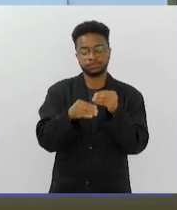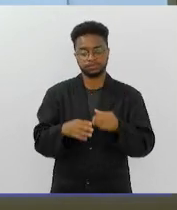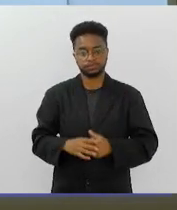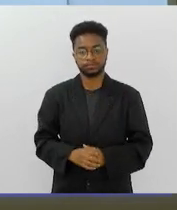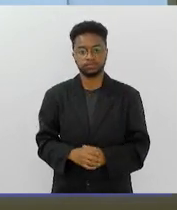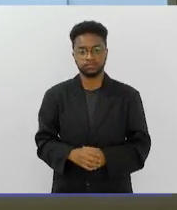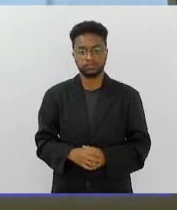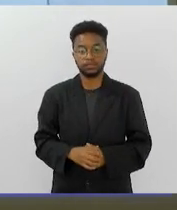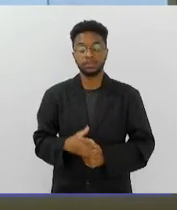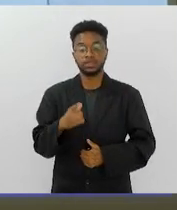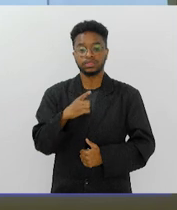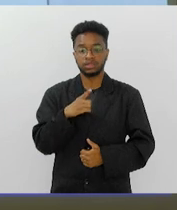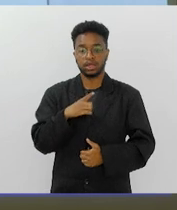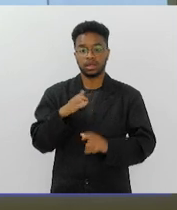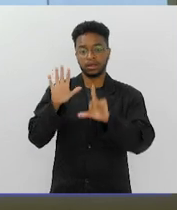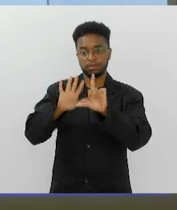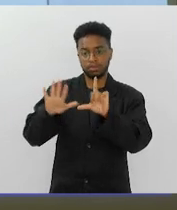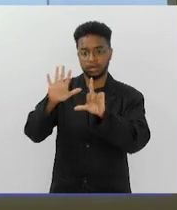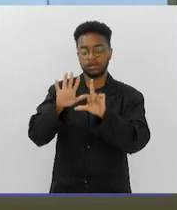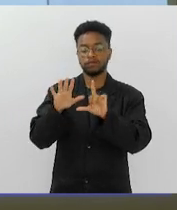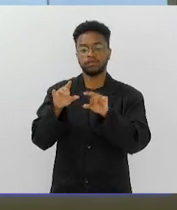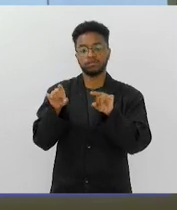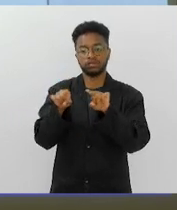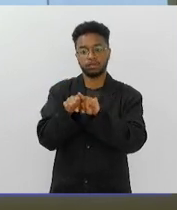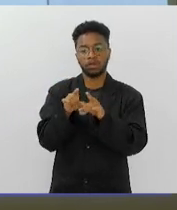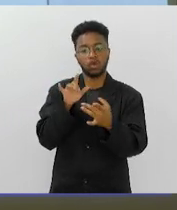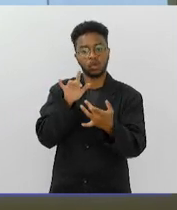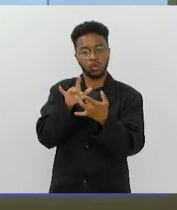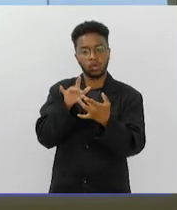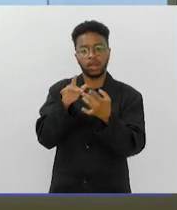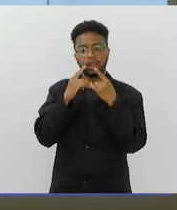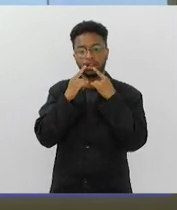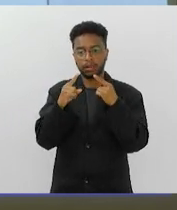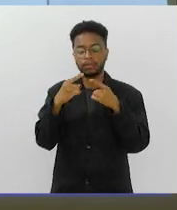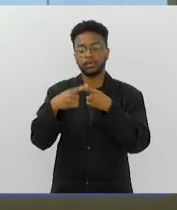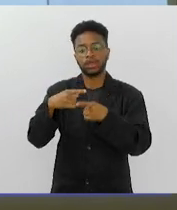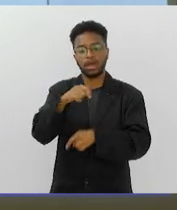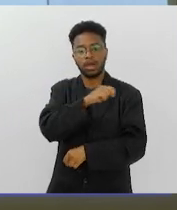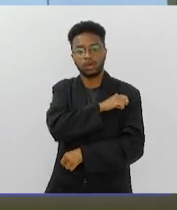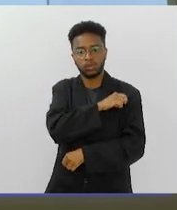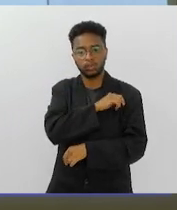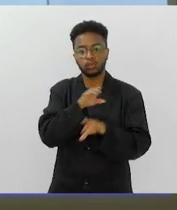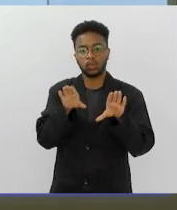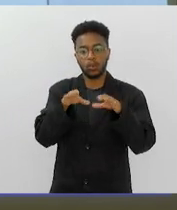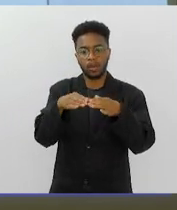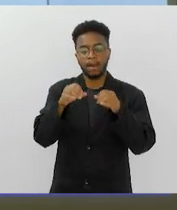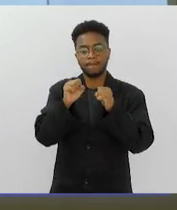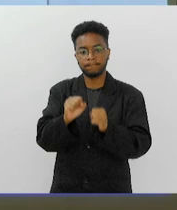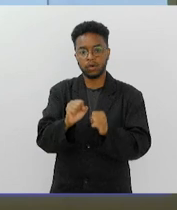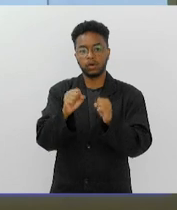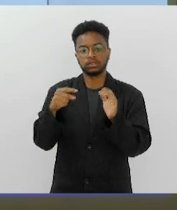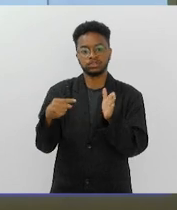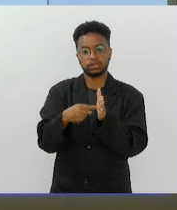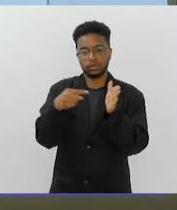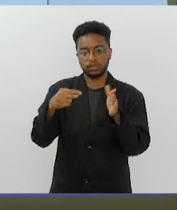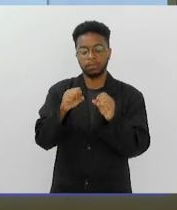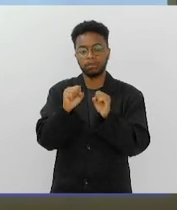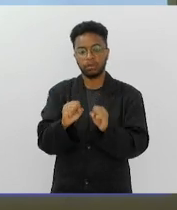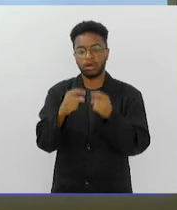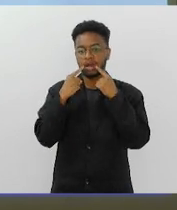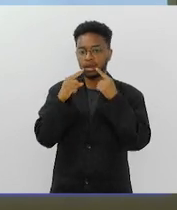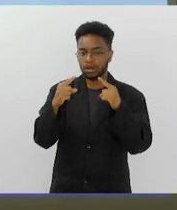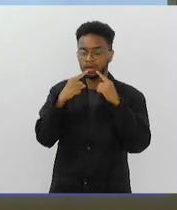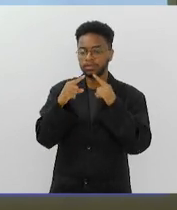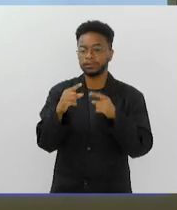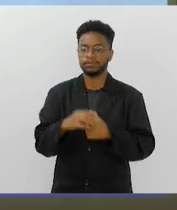Temos o nosso canal de ouvidoria também, onde os estudantes, a comunidade, pode fazer aí as suas queixas, as suas